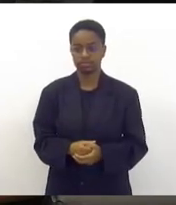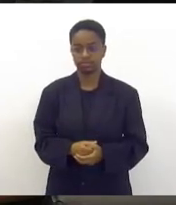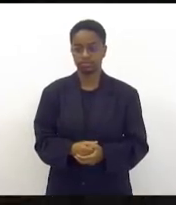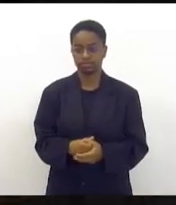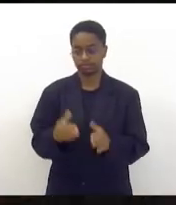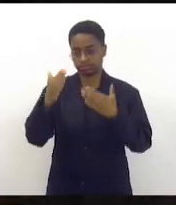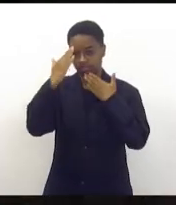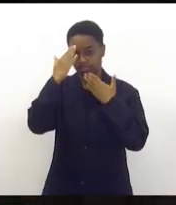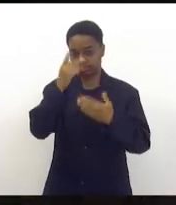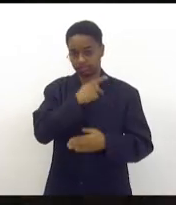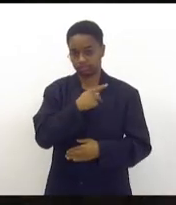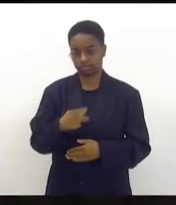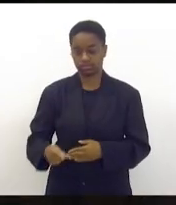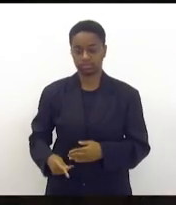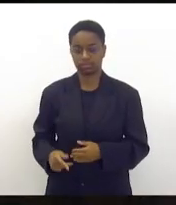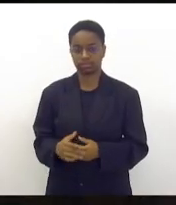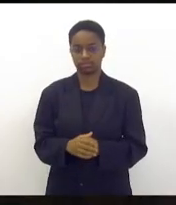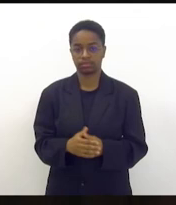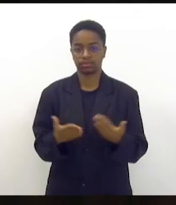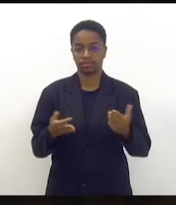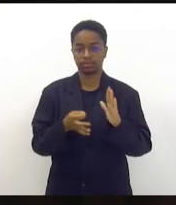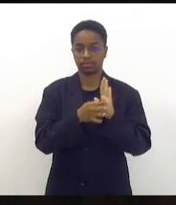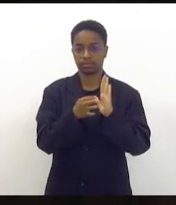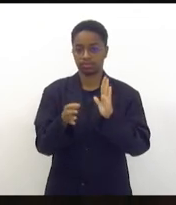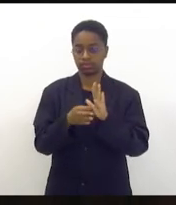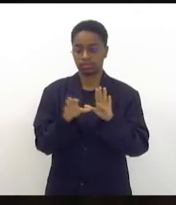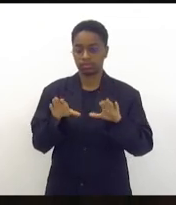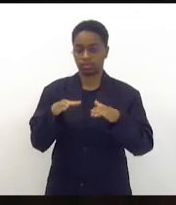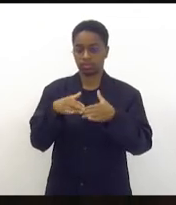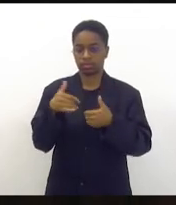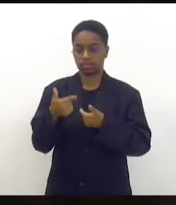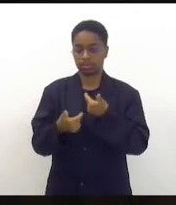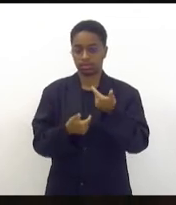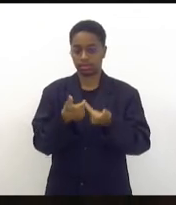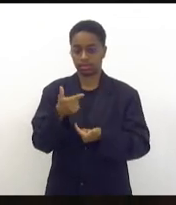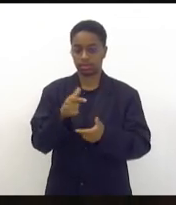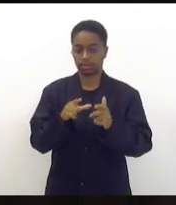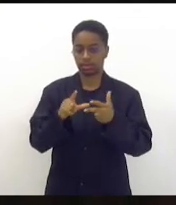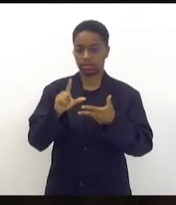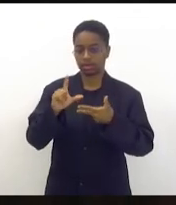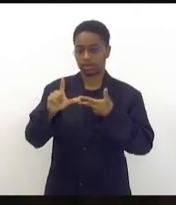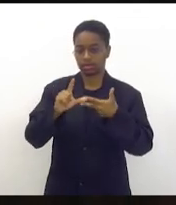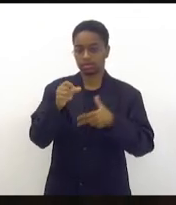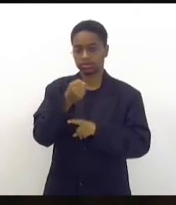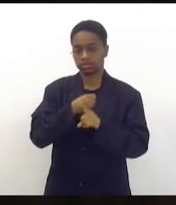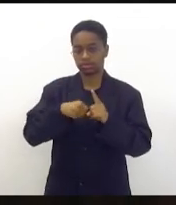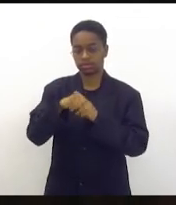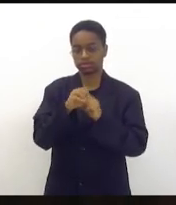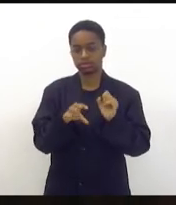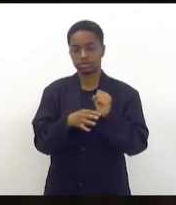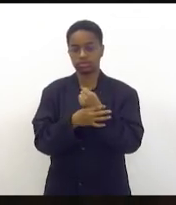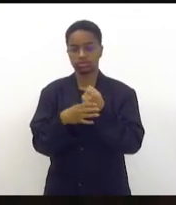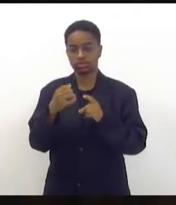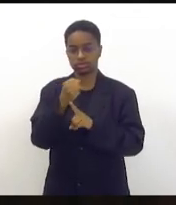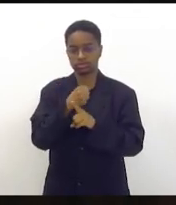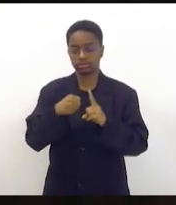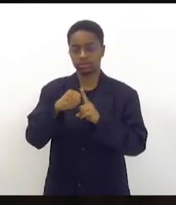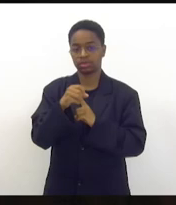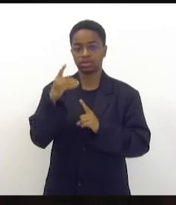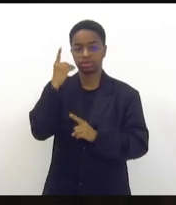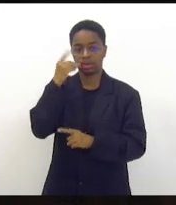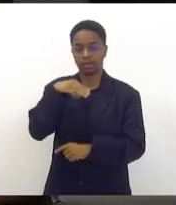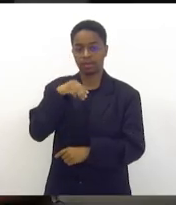Muito obrigado. Para emitir parecer pela Comissão de Trabalho, Legislação Social e Seguridade Social, deputado Márcio